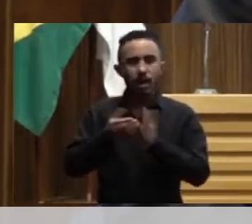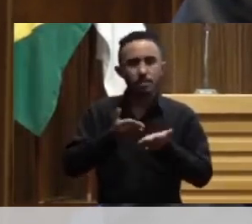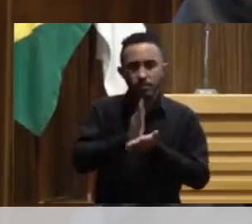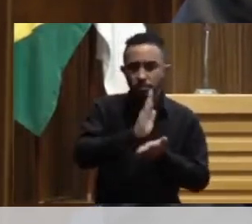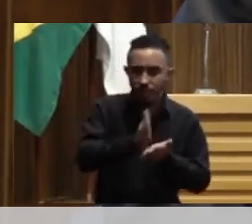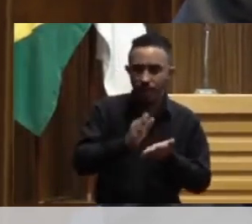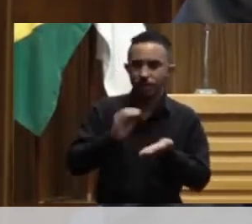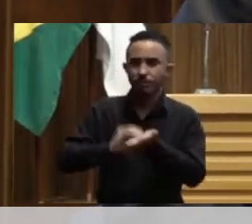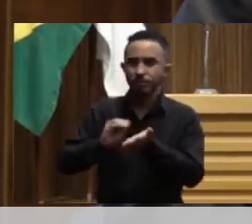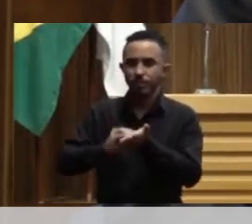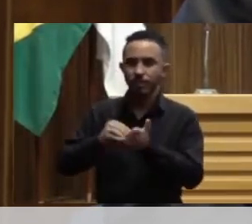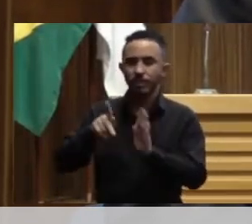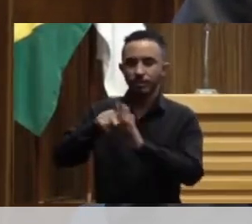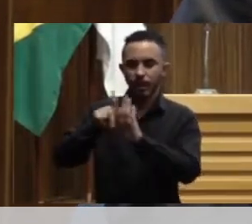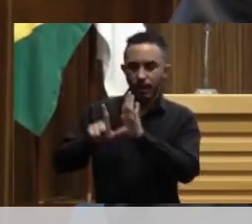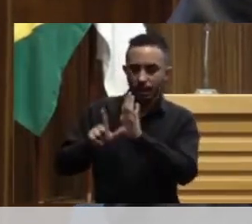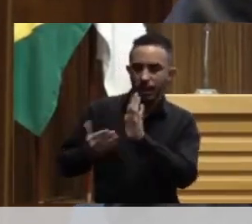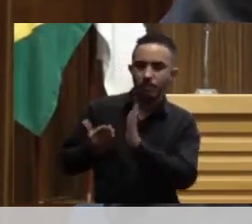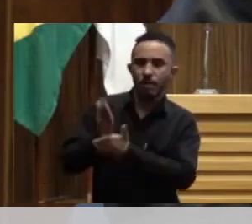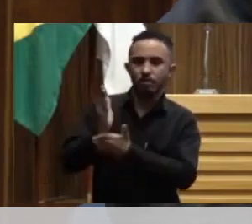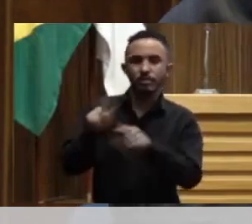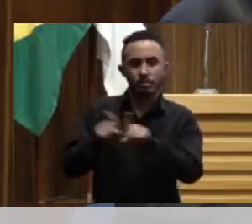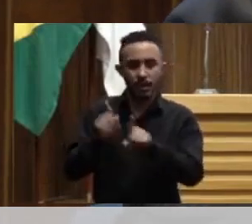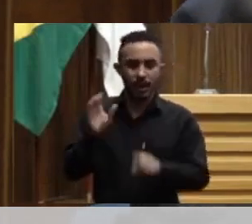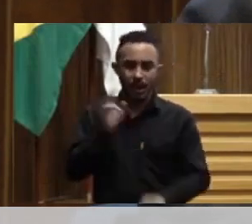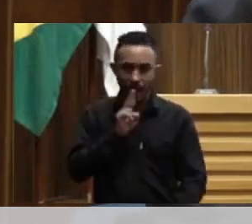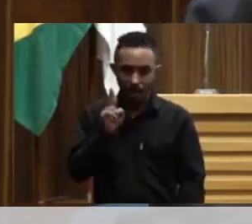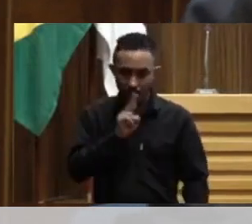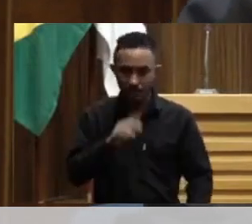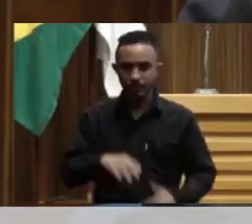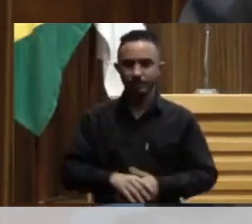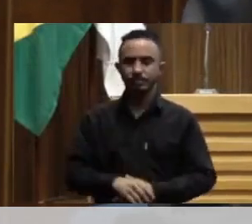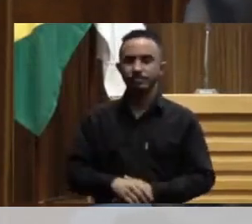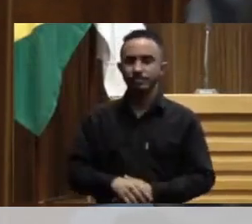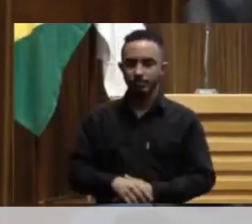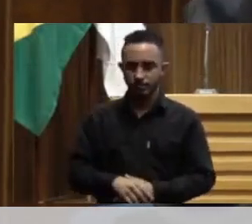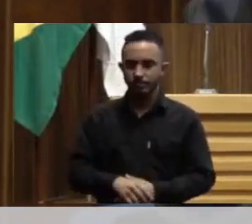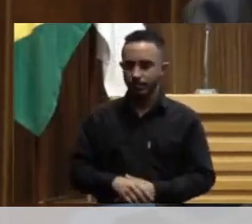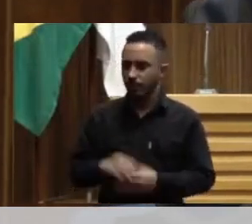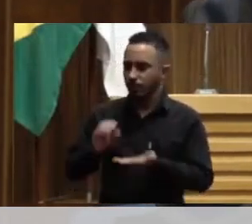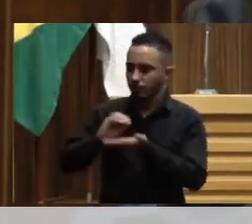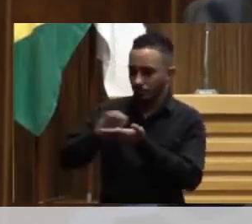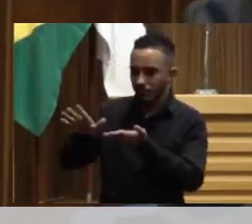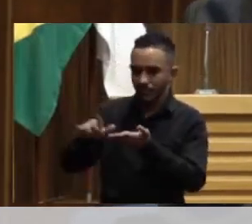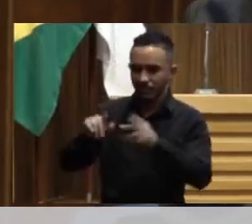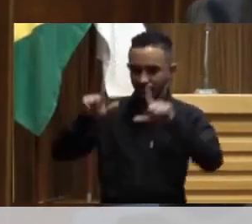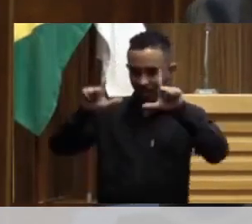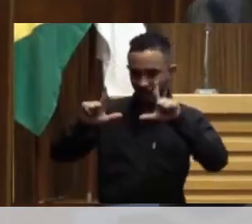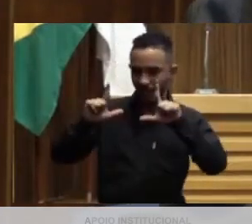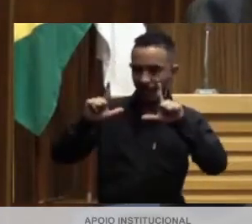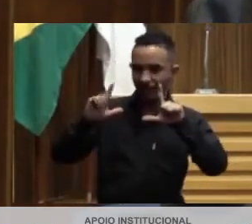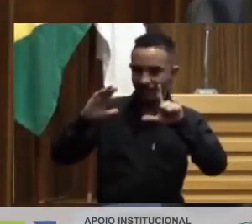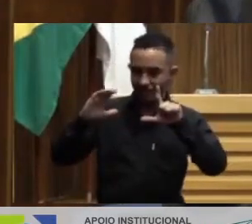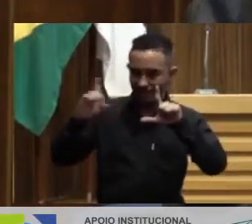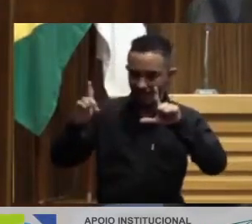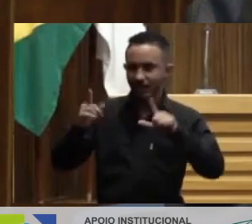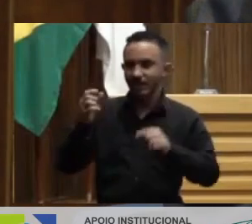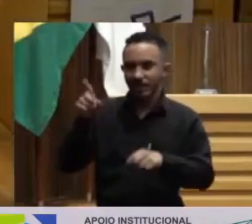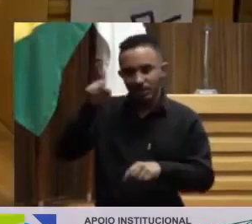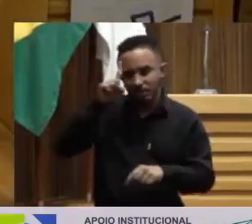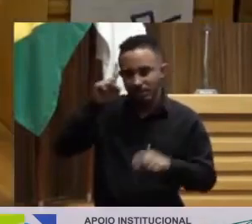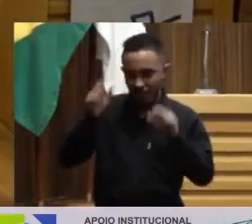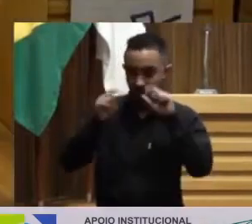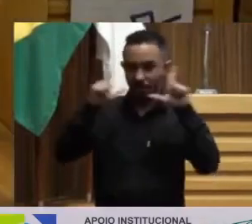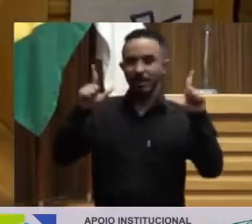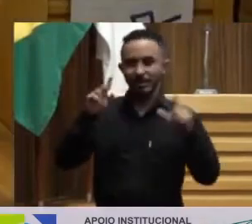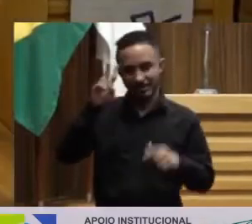PL o mais rápido possível. Tá bom? Mercadante, não esqueça, hein? Nós vou mandar para você um quadrinho, LCD, todo dia você acorda e pá.